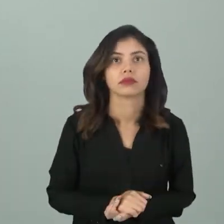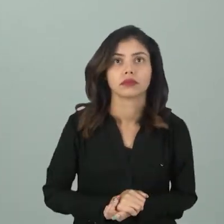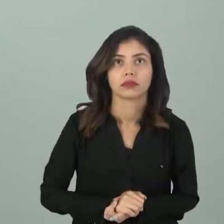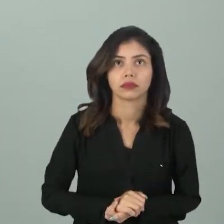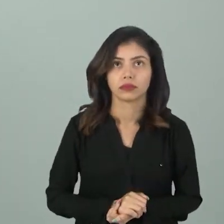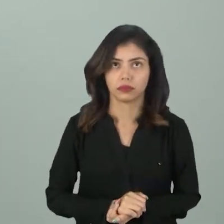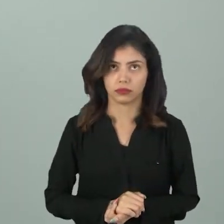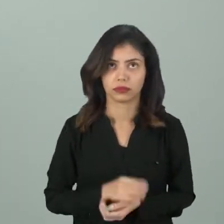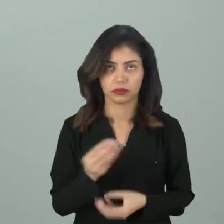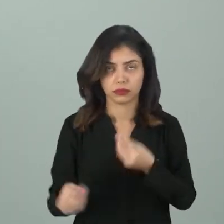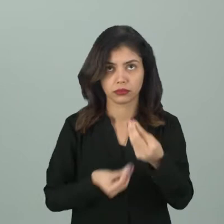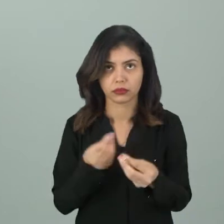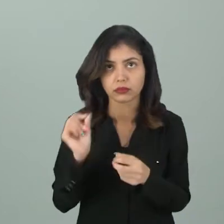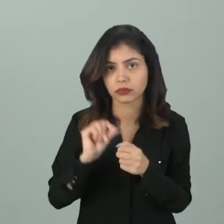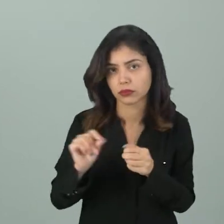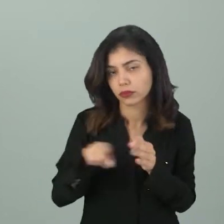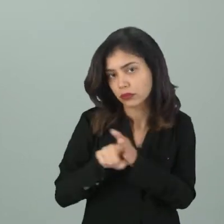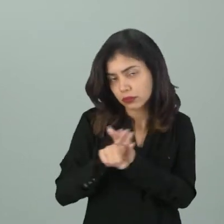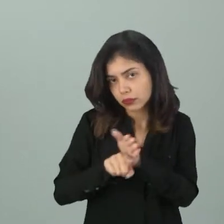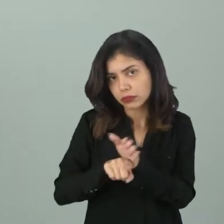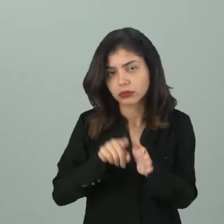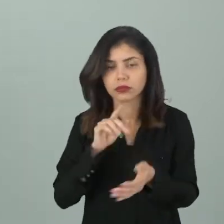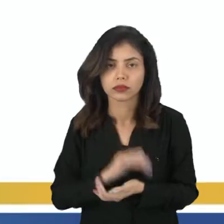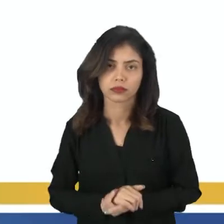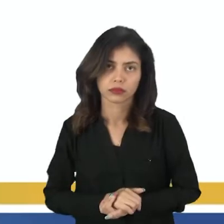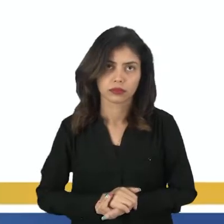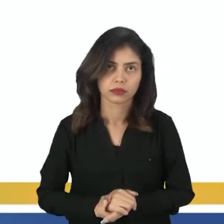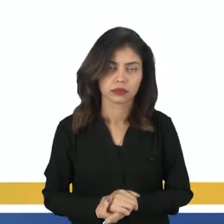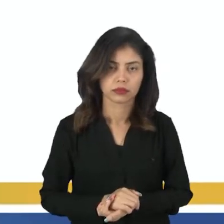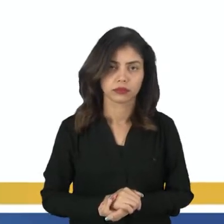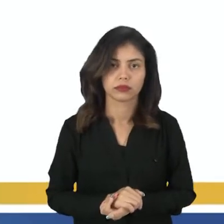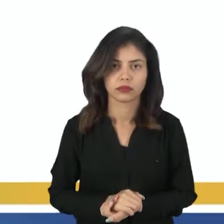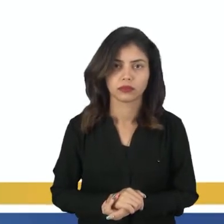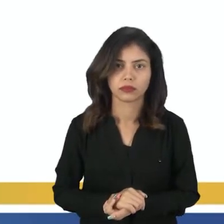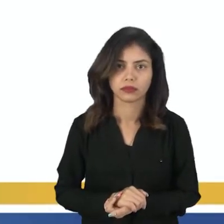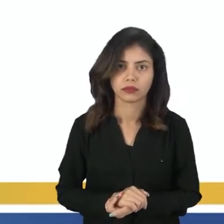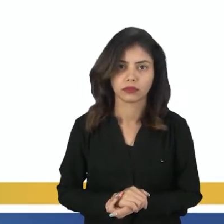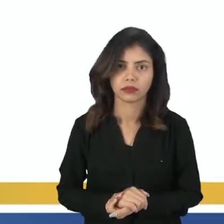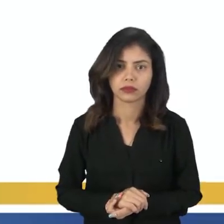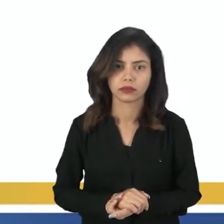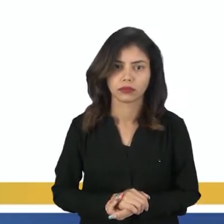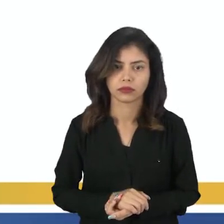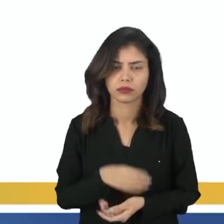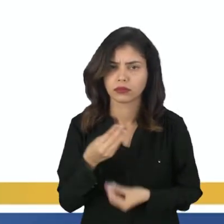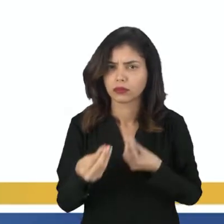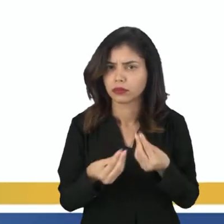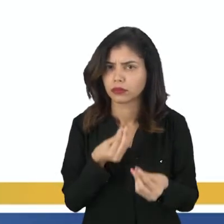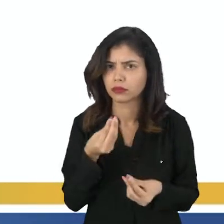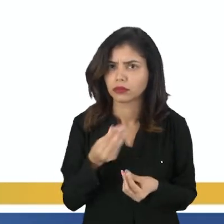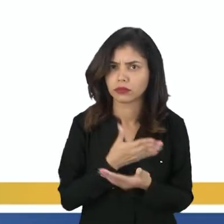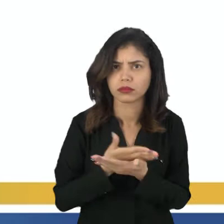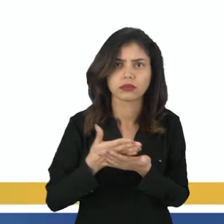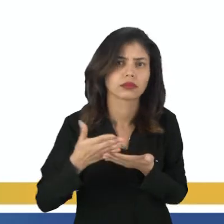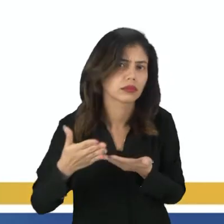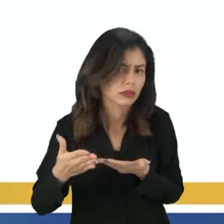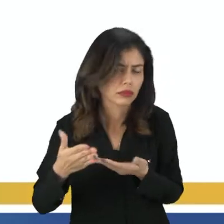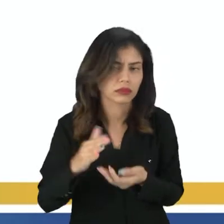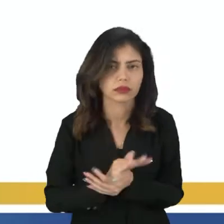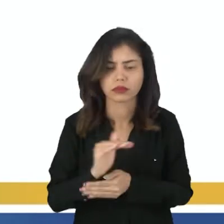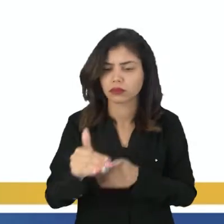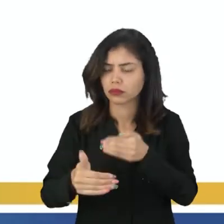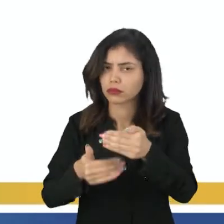Certo? Como fazer uma pesquisa? Por onde começar o processo